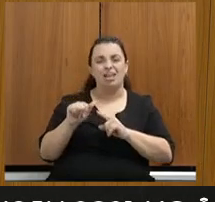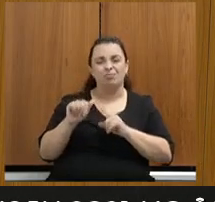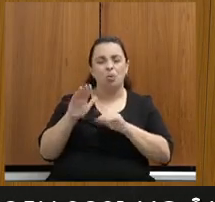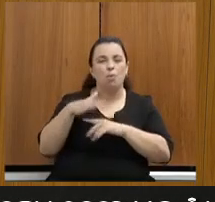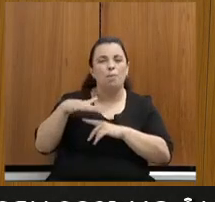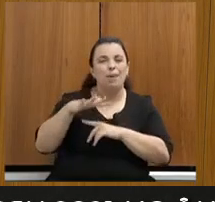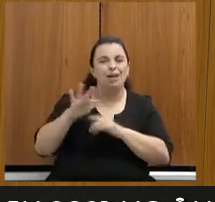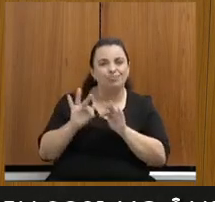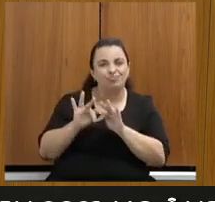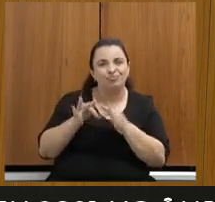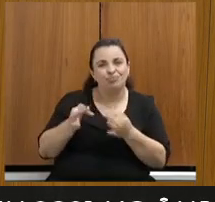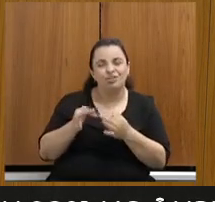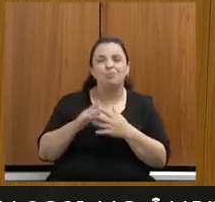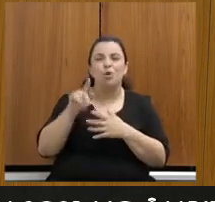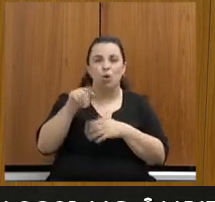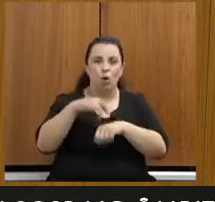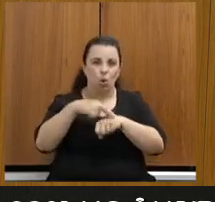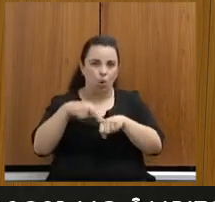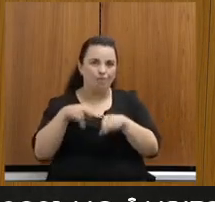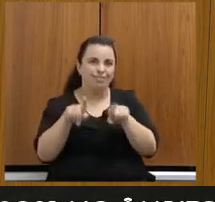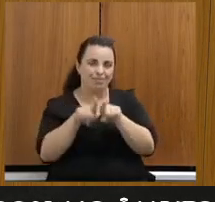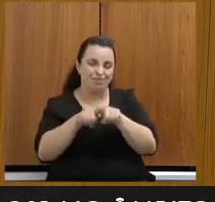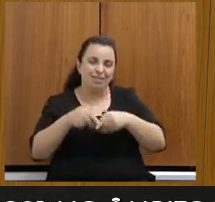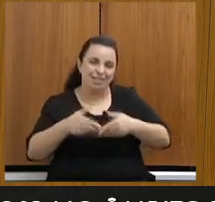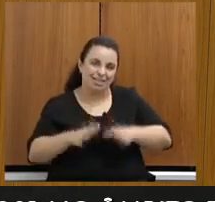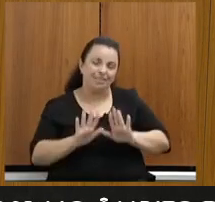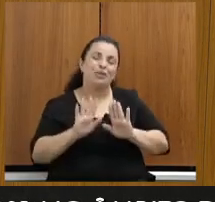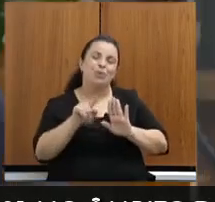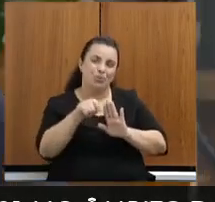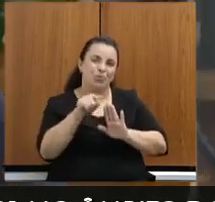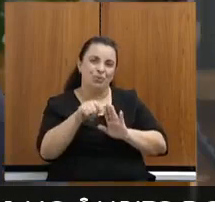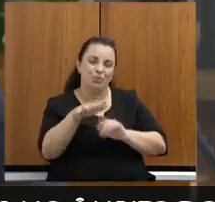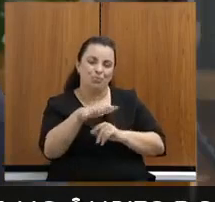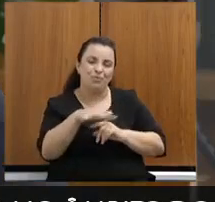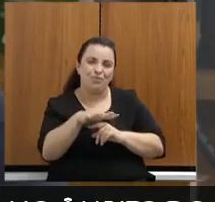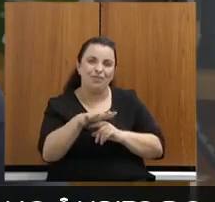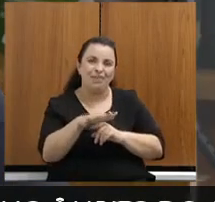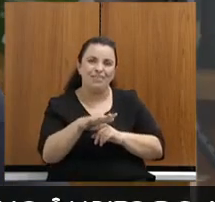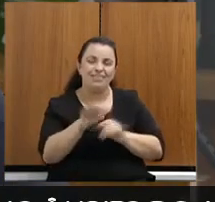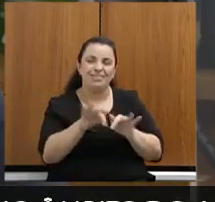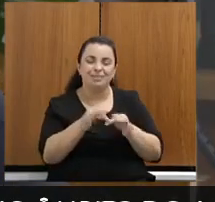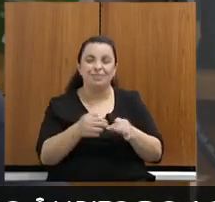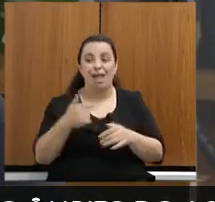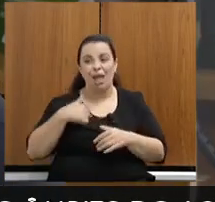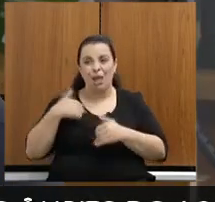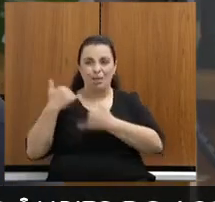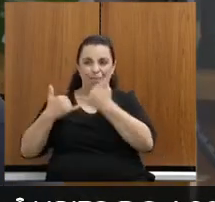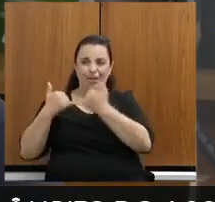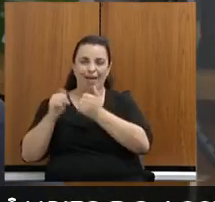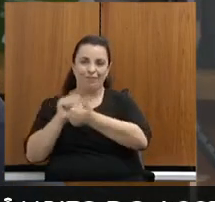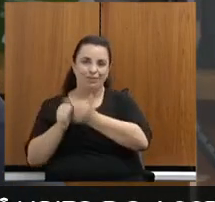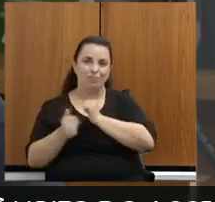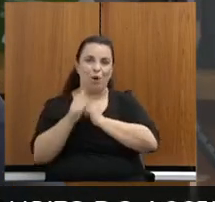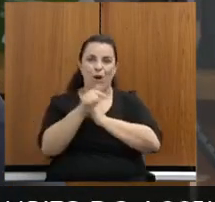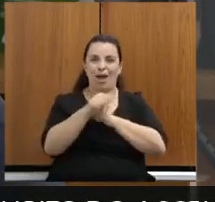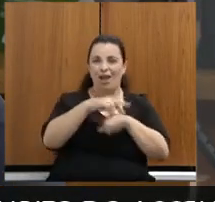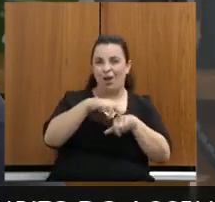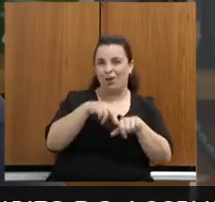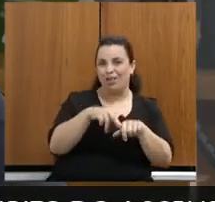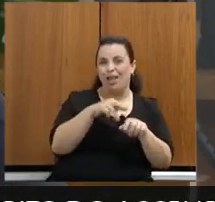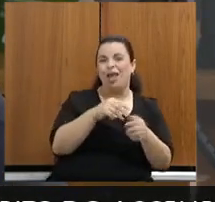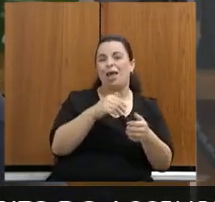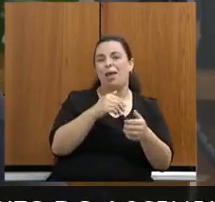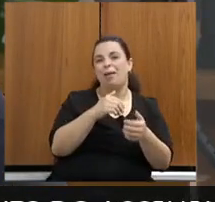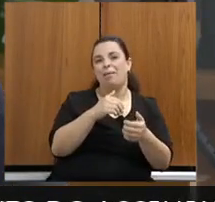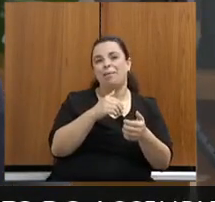agora ele brincou mais de polícia lá na vila eu brinquei de futebol né eu a Vila São João da cabana